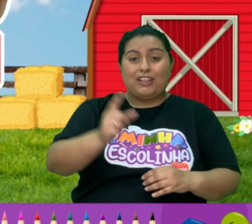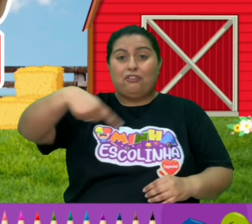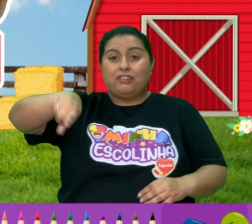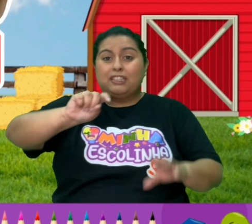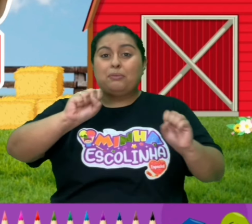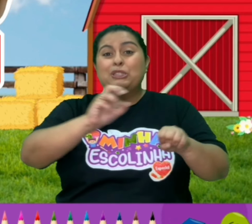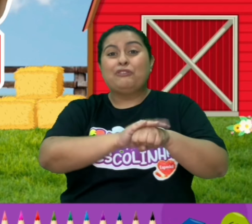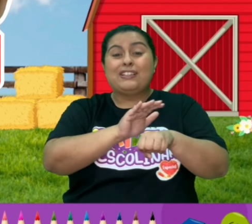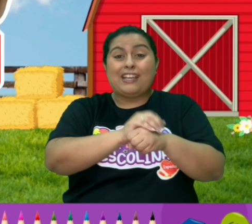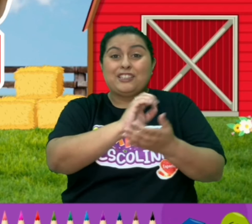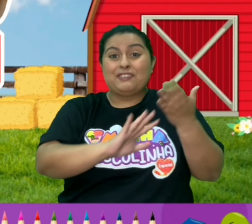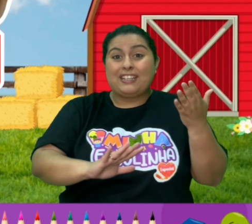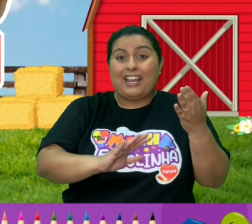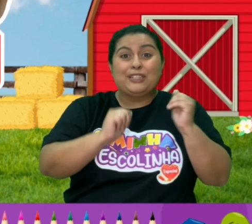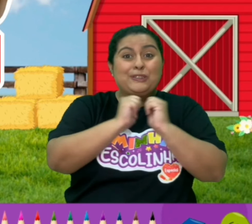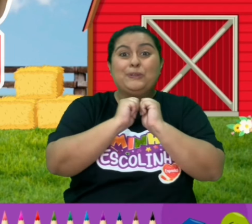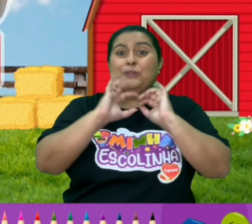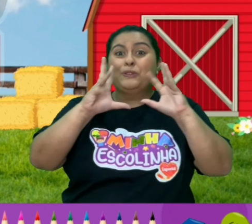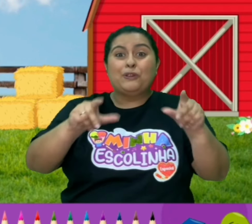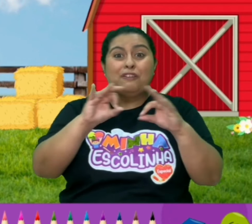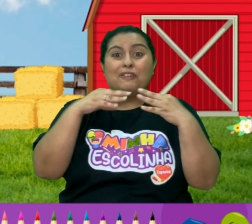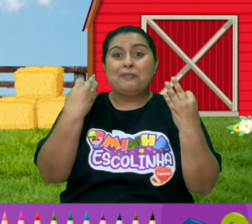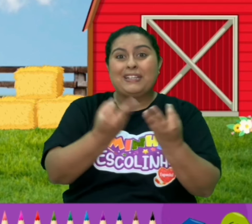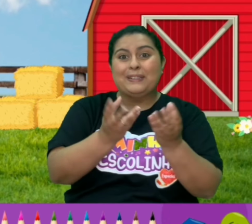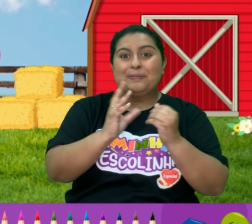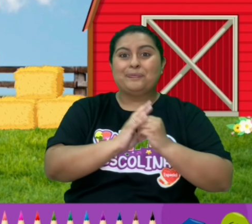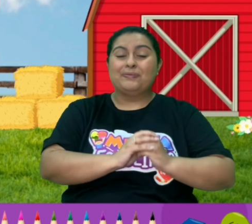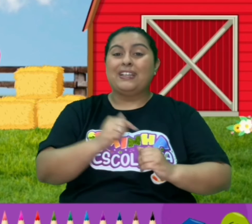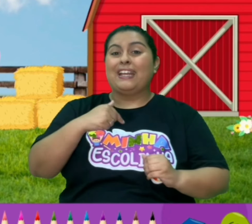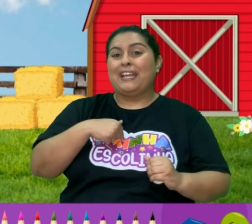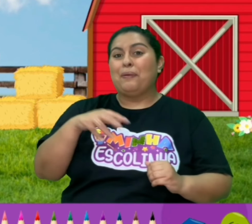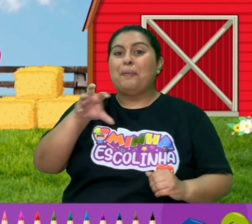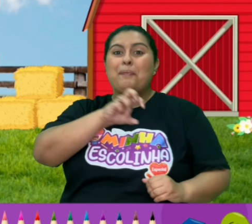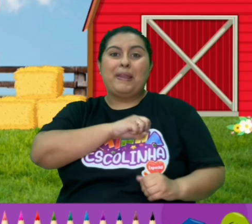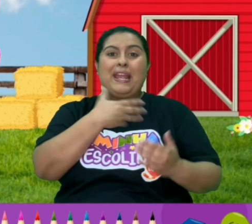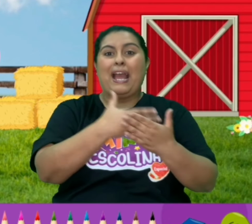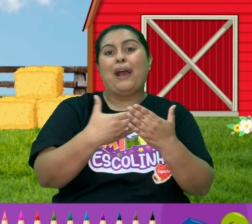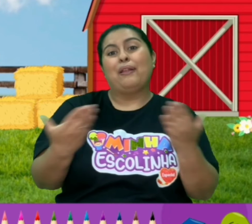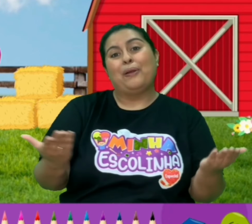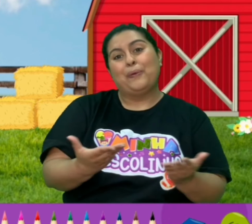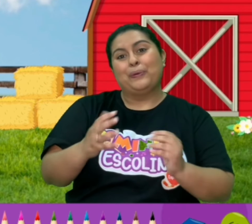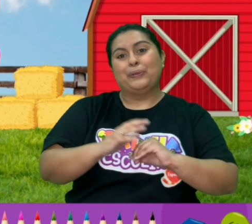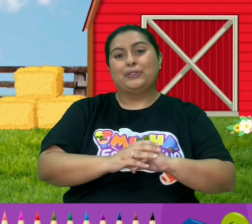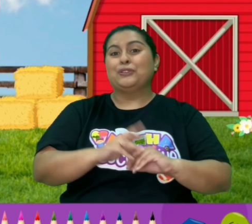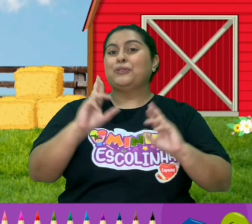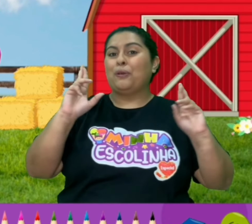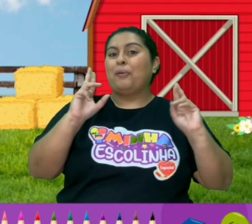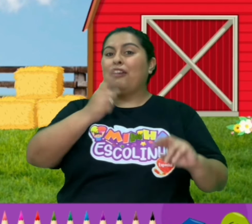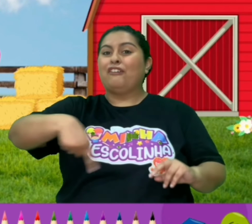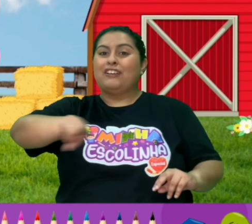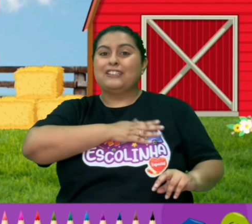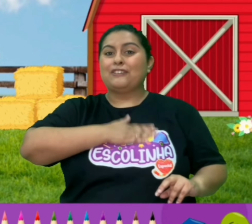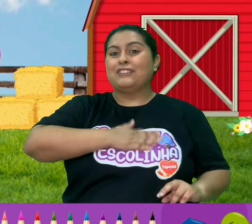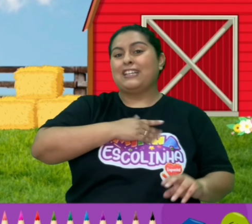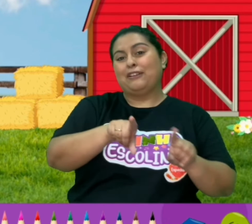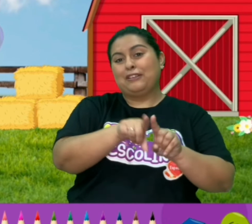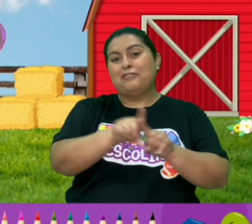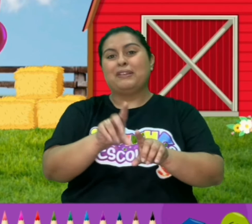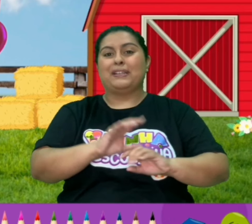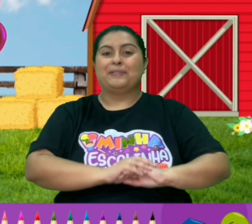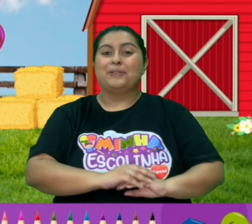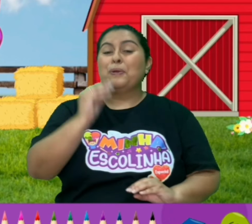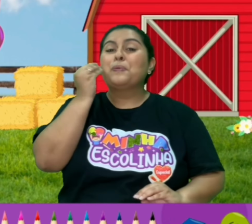poder fazer essa atividade com toda a família. Eu adorei a nossa aula de hoje. Espero que vocês também tenham gostado.